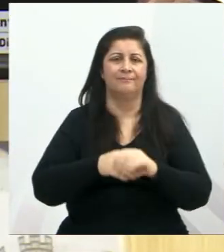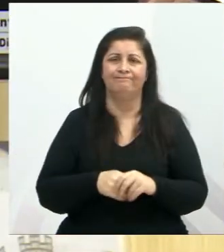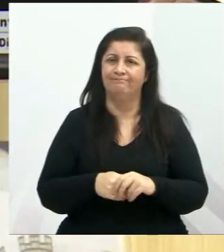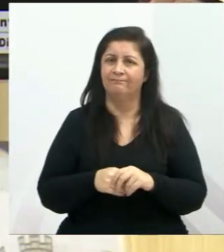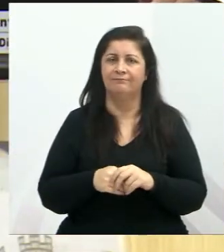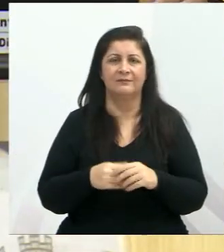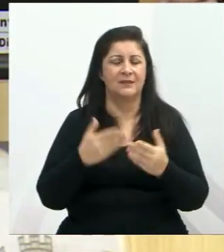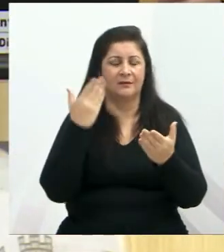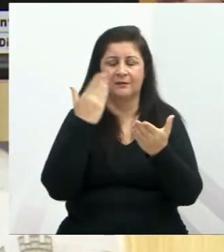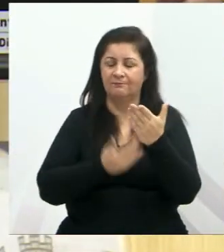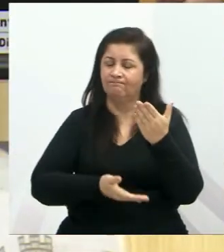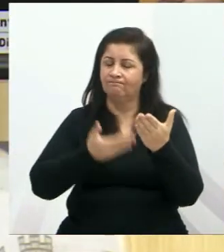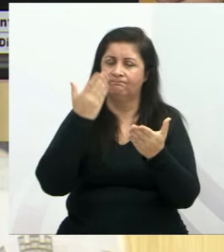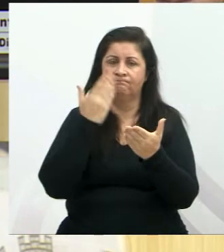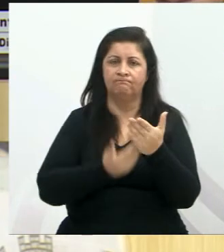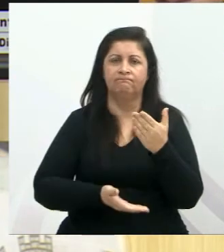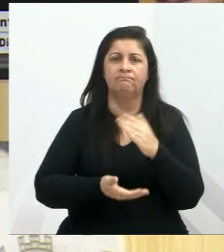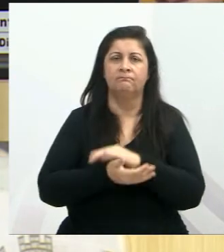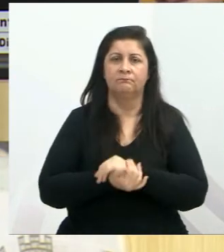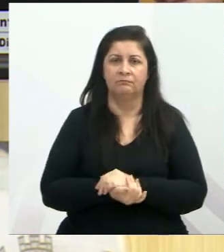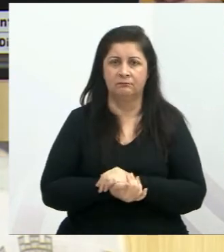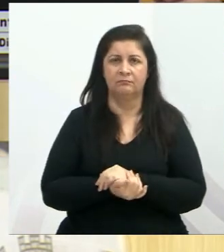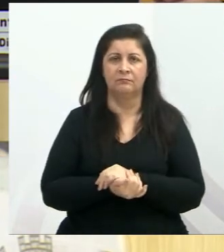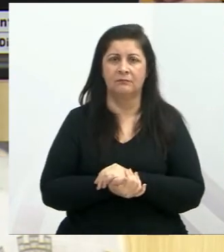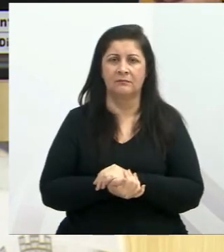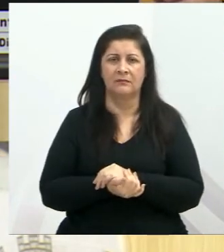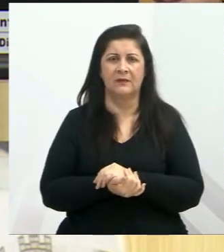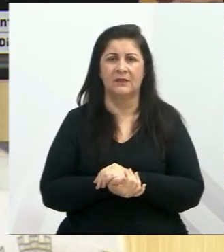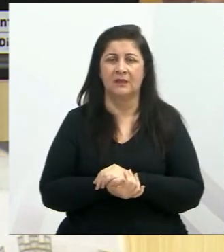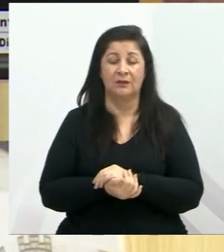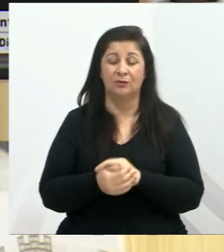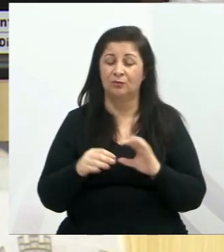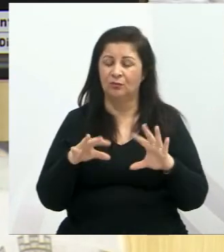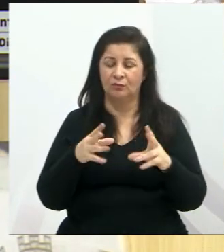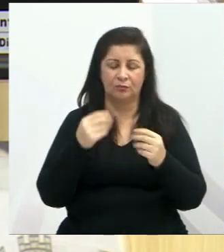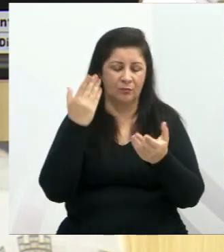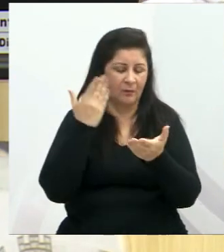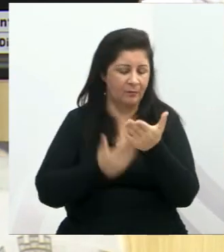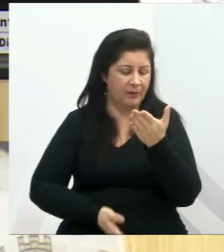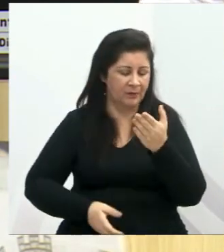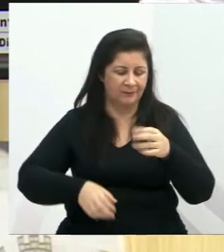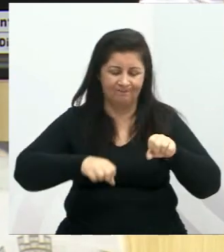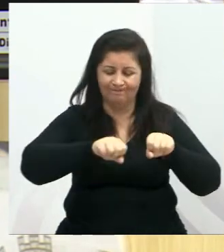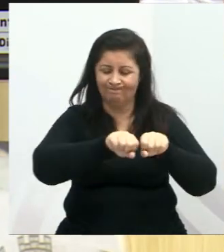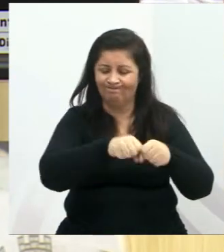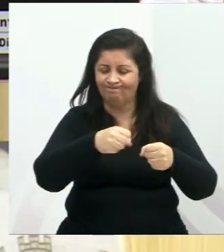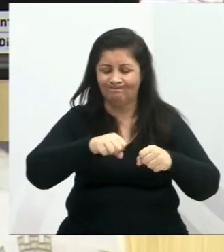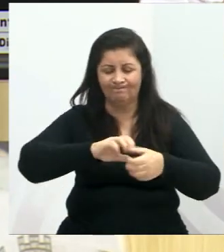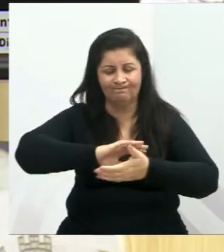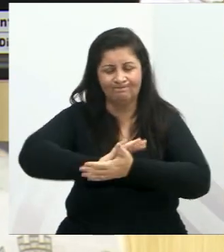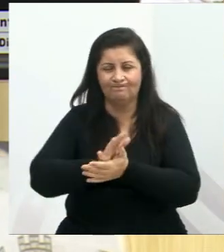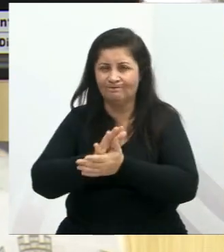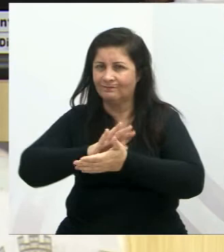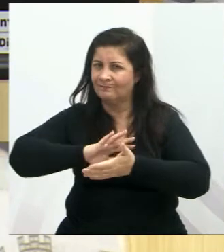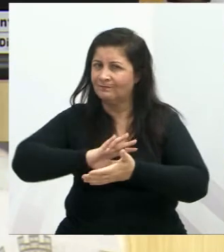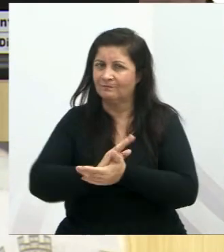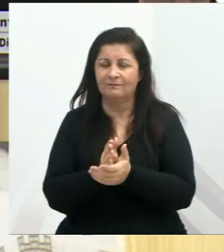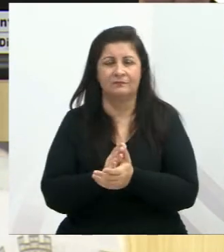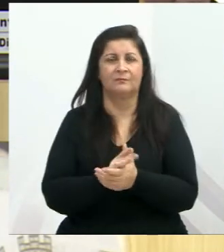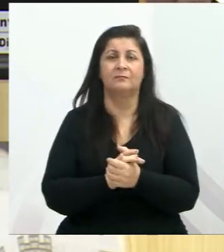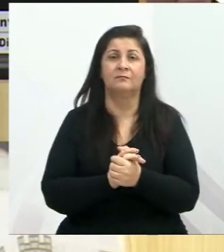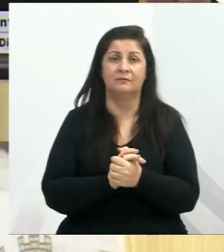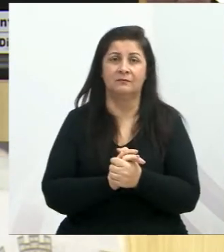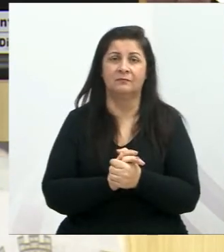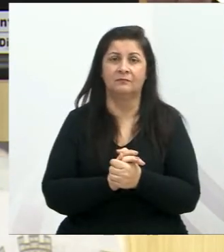aluga-se. A situação ela está uma quebradeira, uma famosa quebradeira. Estamos vivendo como se